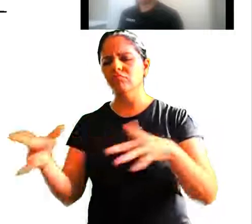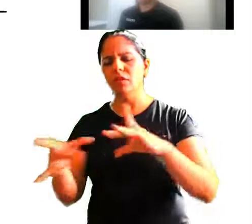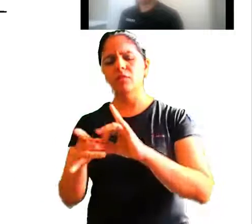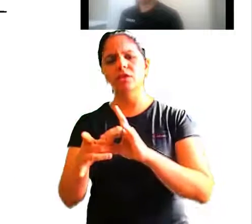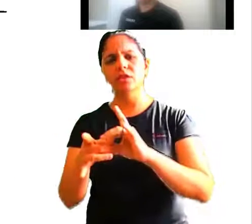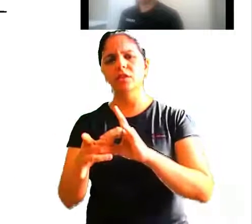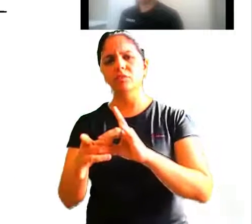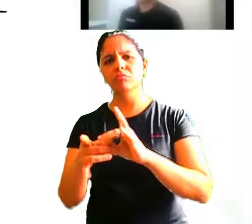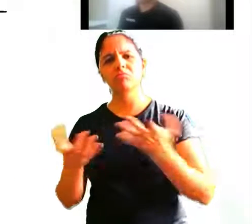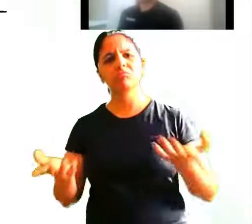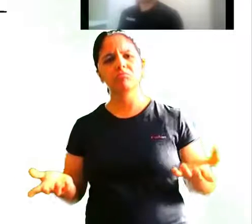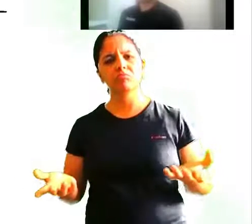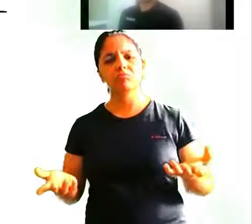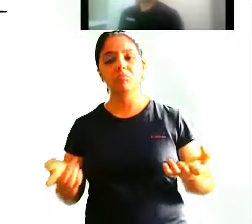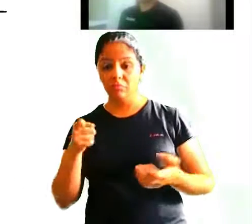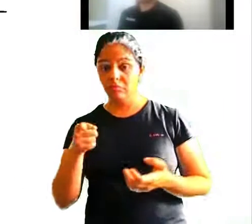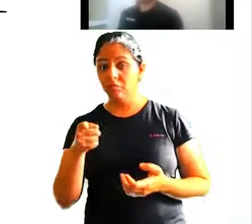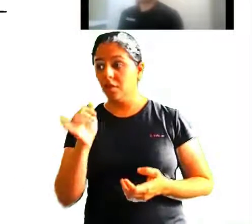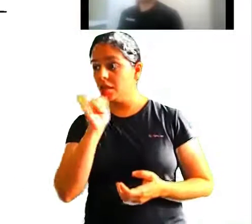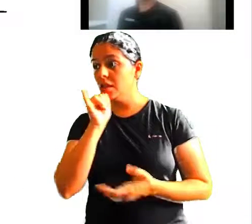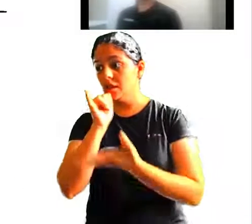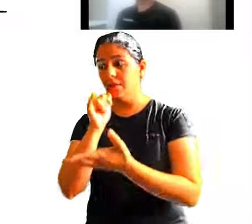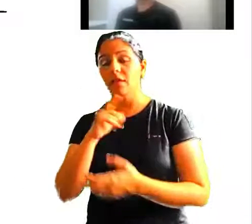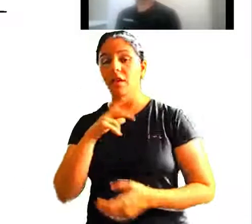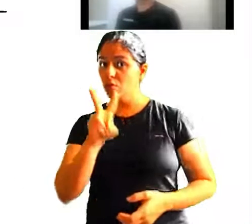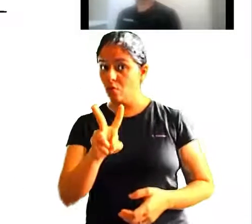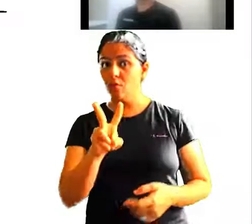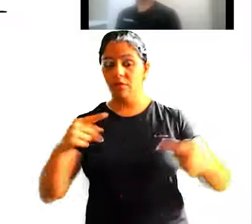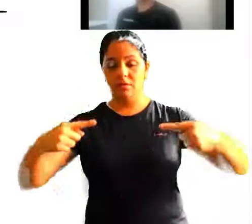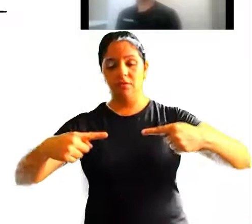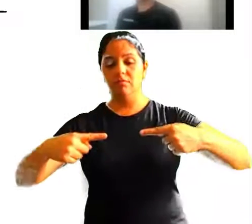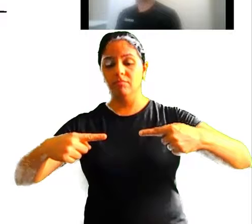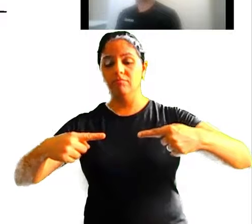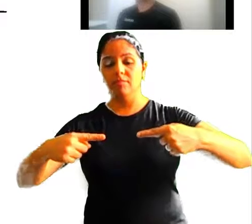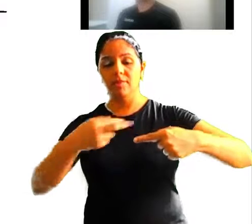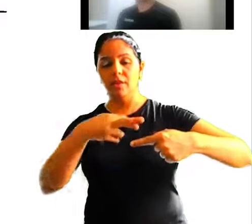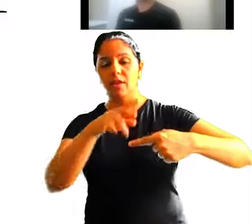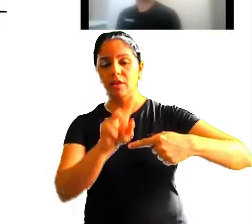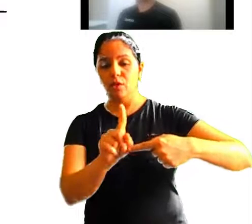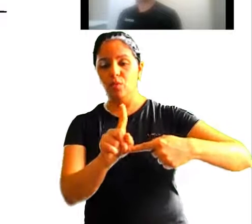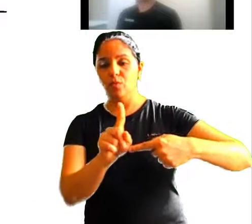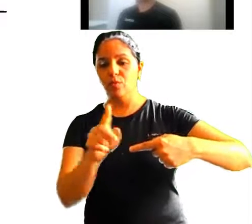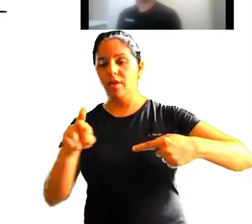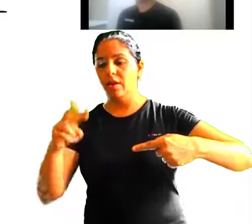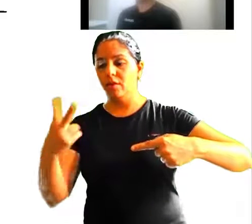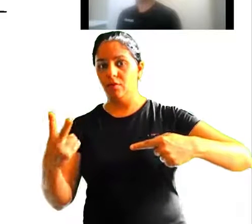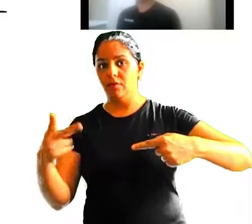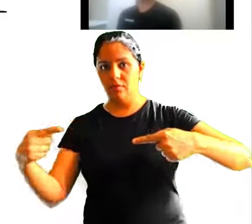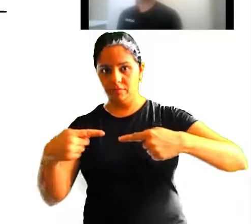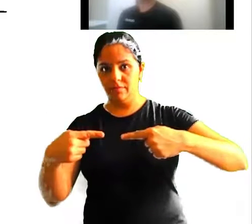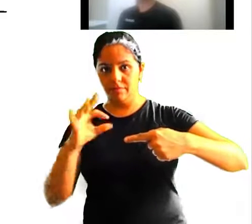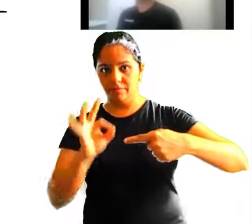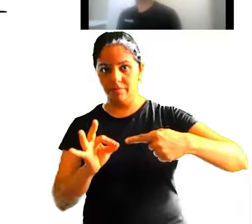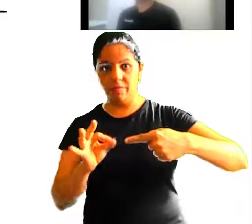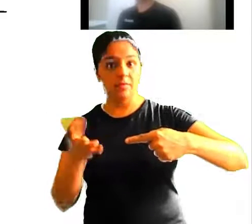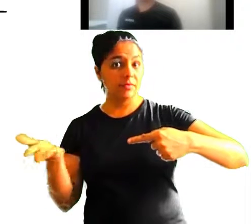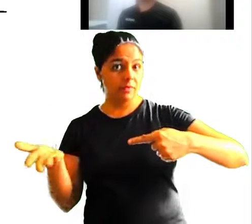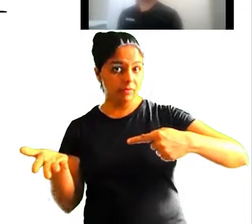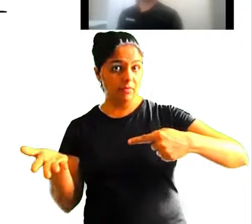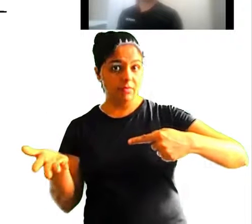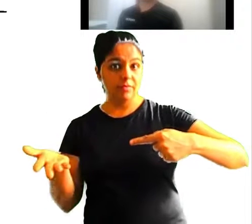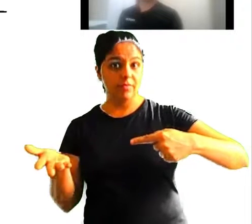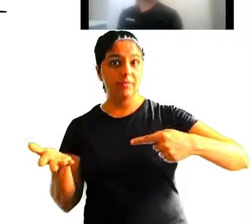nó. A esse nó, quantos elementos eu tenho conectados a ele? Pode ser, no caso aqui, são dois resistores,